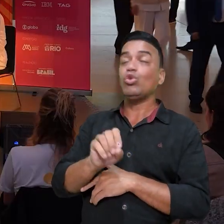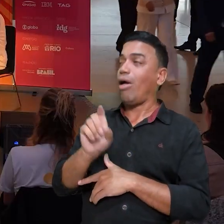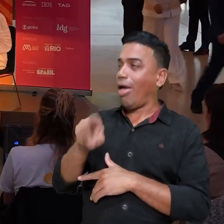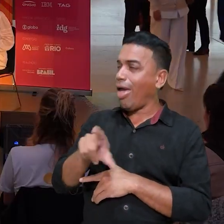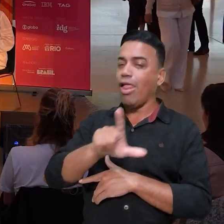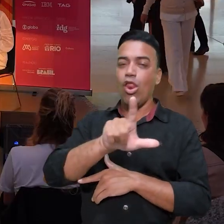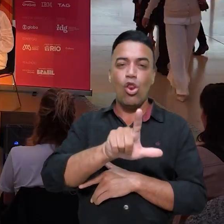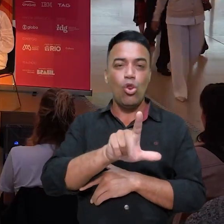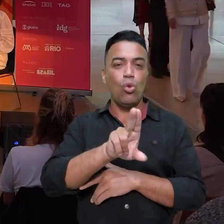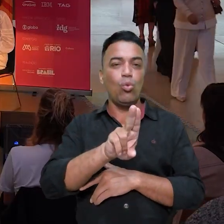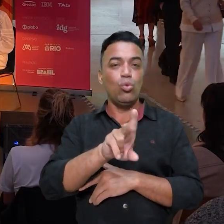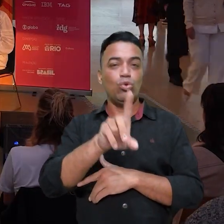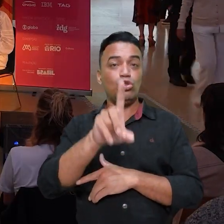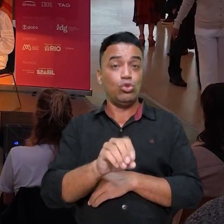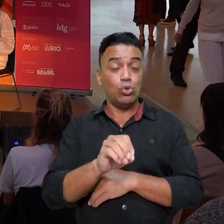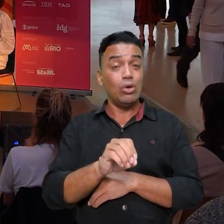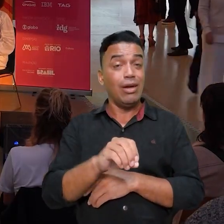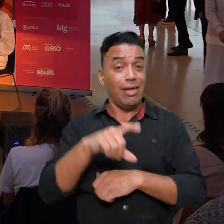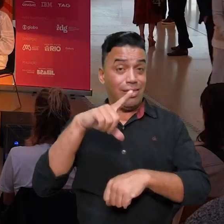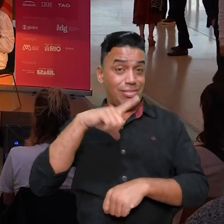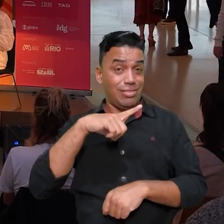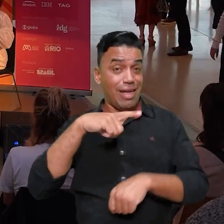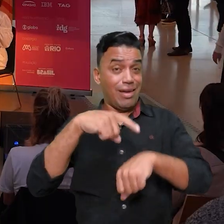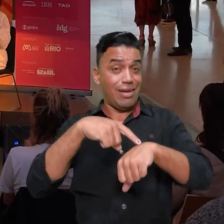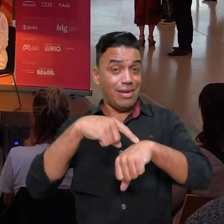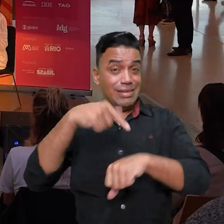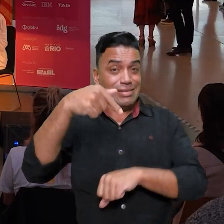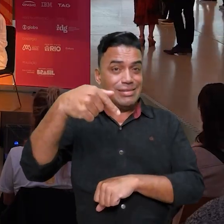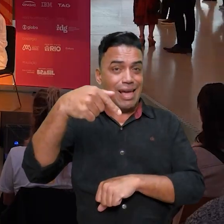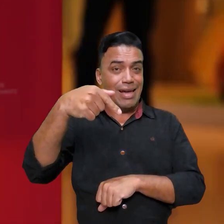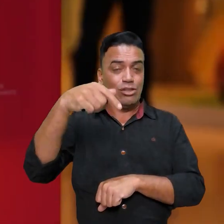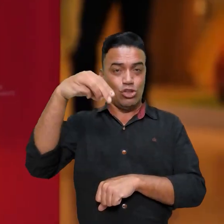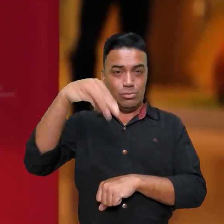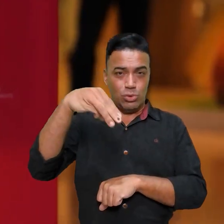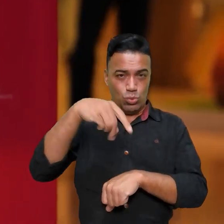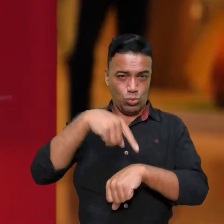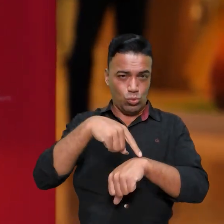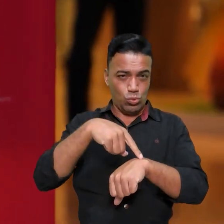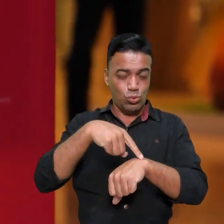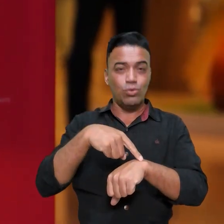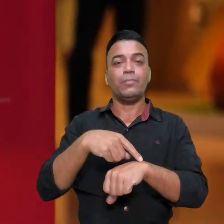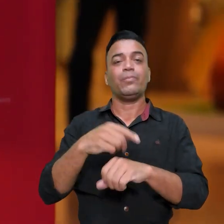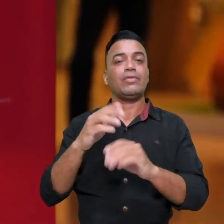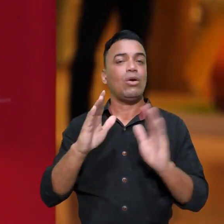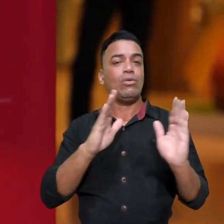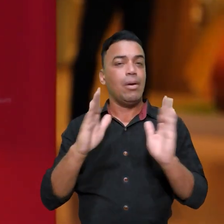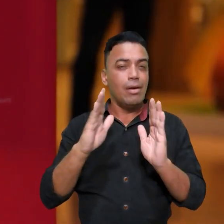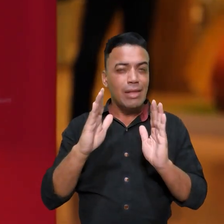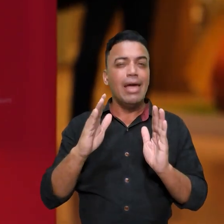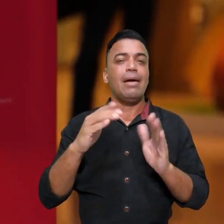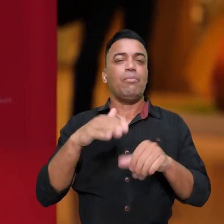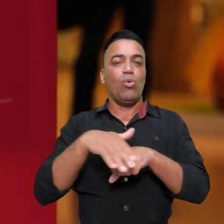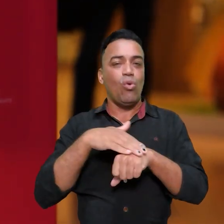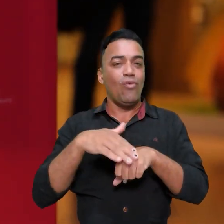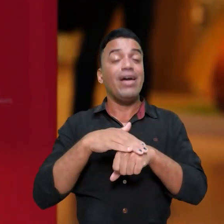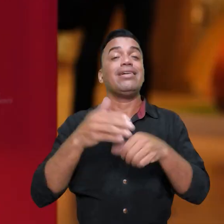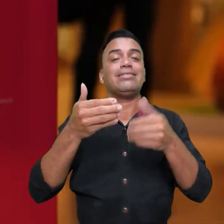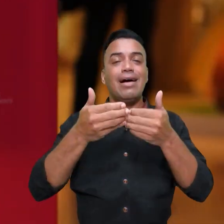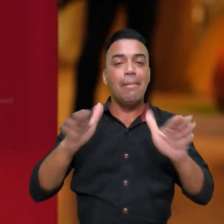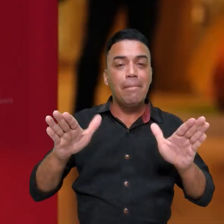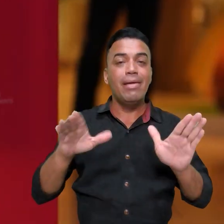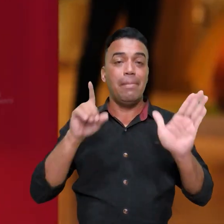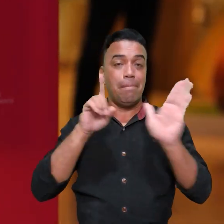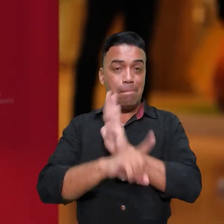luxo. Olha, nós temos 7 minutos e, pelo formato aqui da nossa conversa, nós teríamos que abrir para